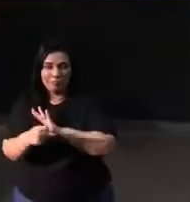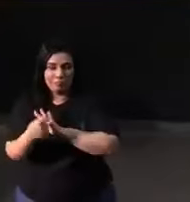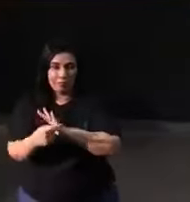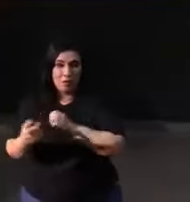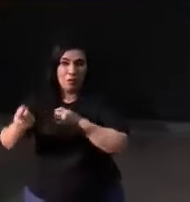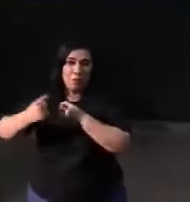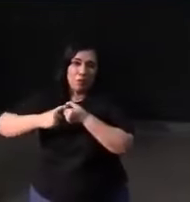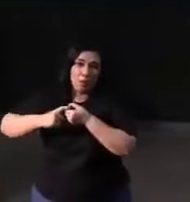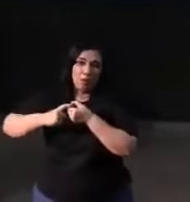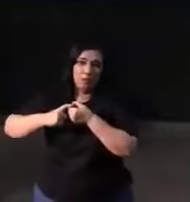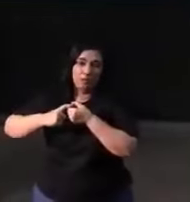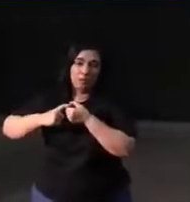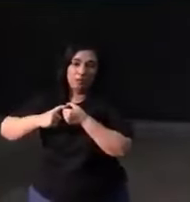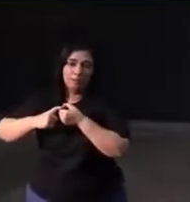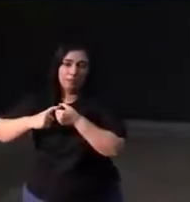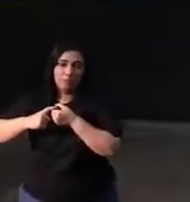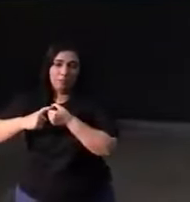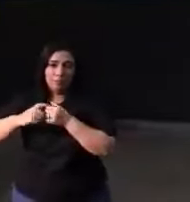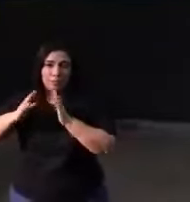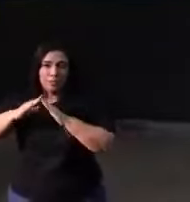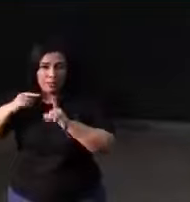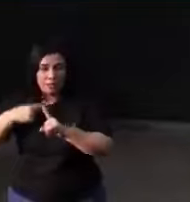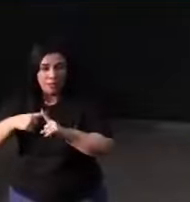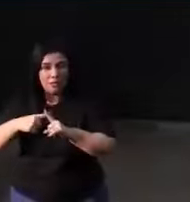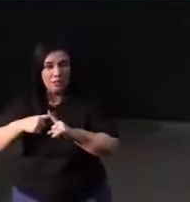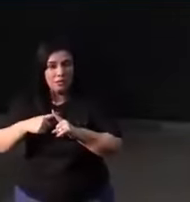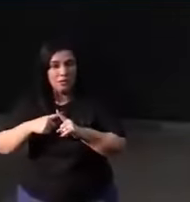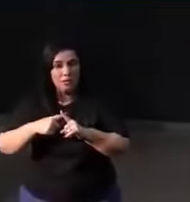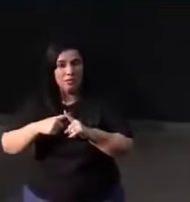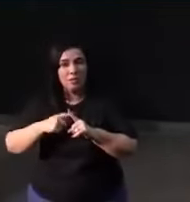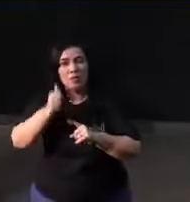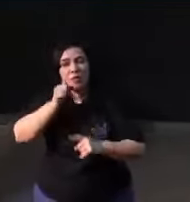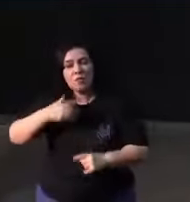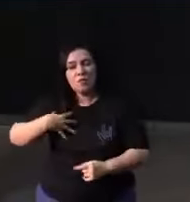volta para a sua casa. Ei, filha,